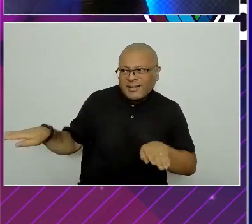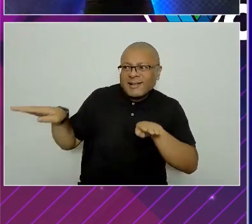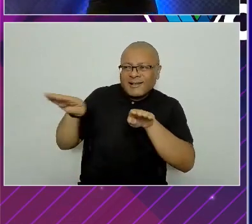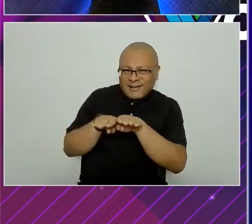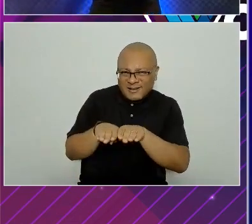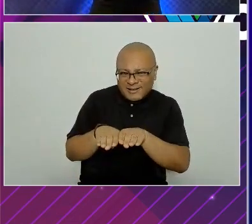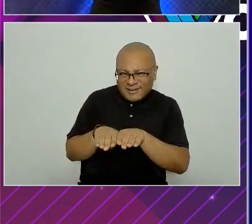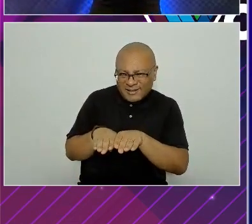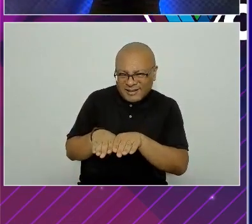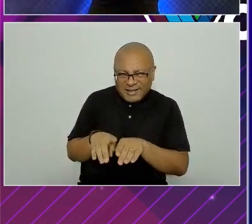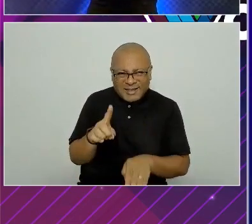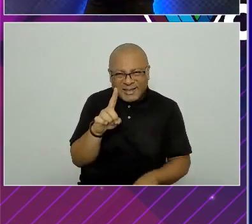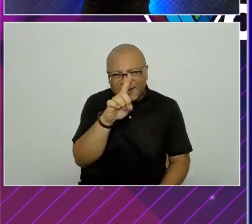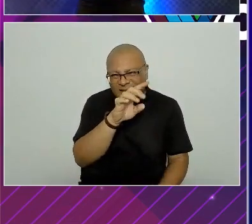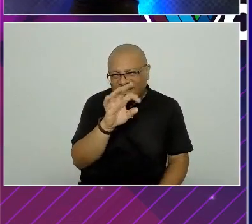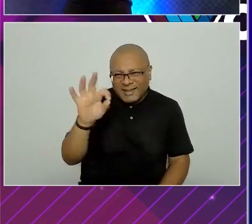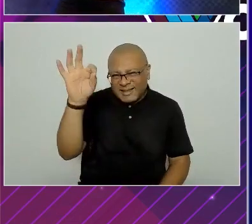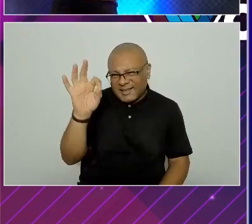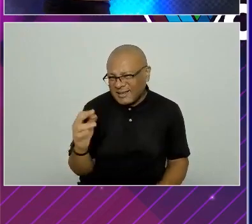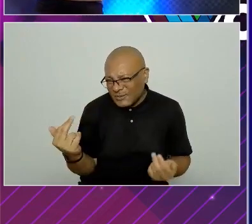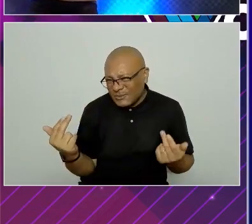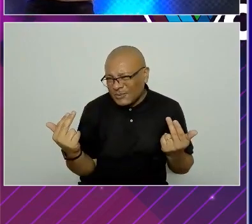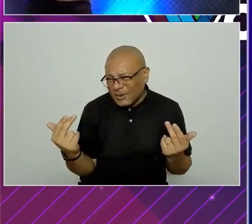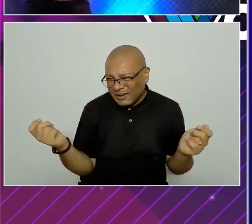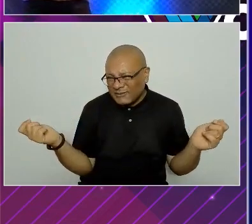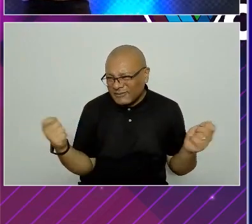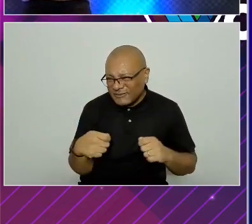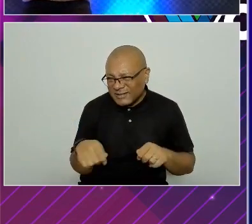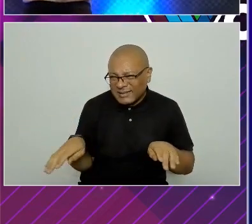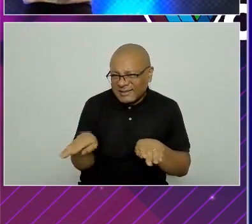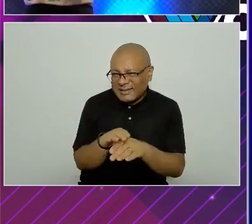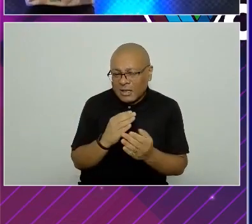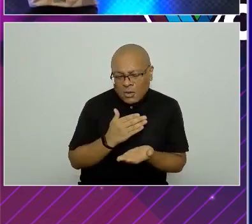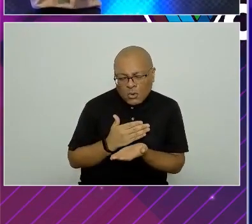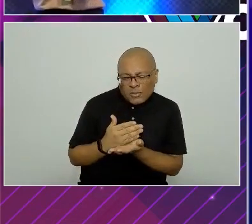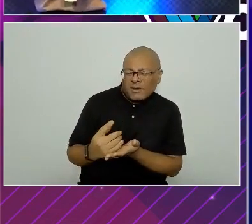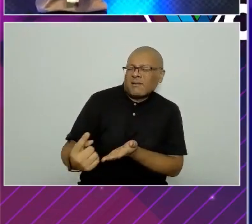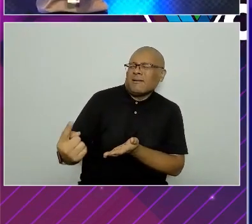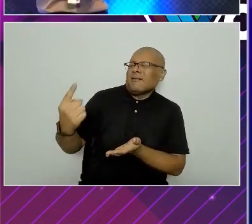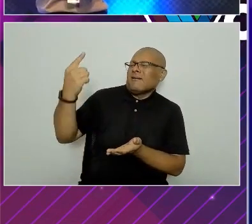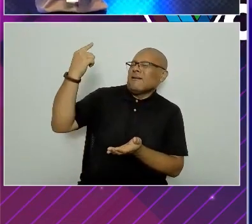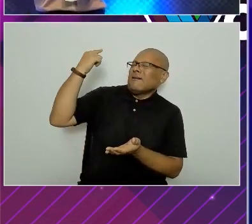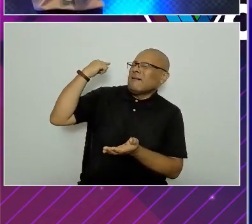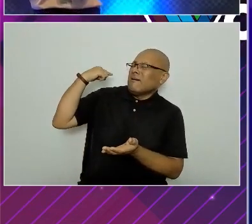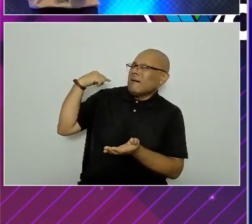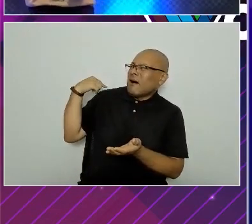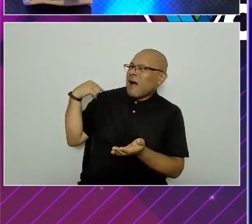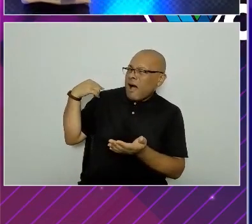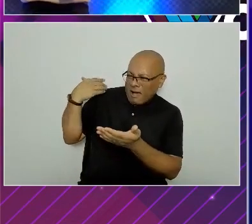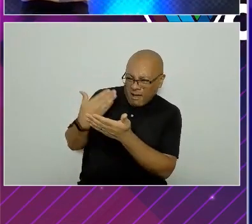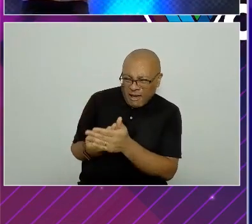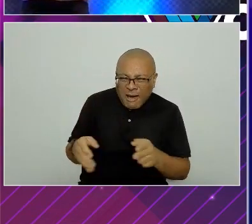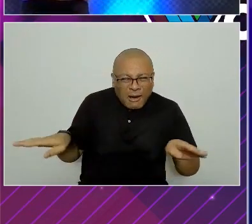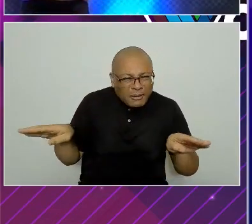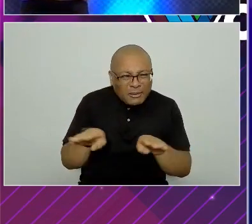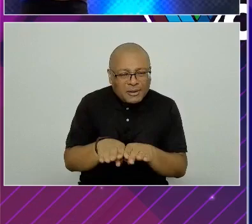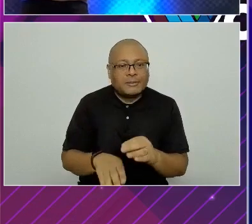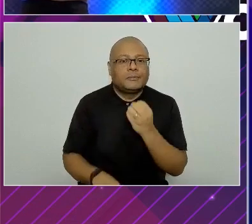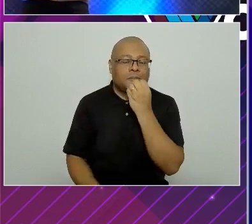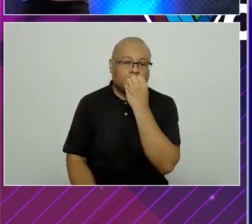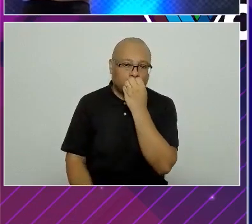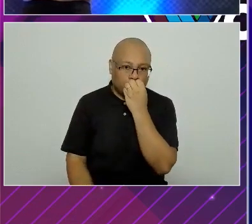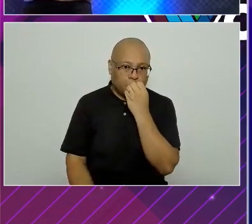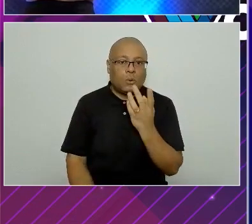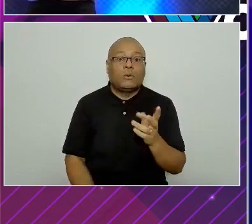são 100% equiparáveis? Será que sempre foi equiparável desde a sua origem, das primeiras redes que foram criadas ali? Bom, então vamos falar um pouco